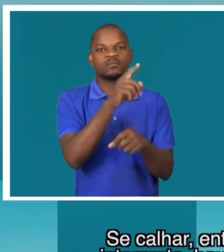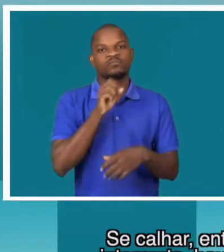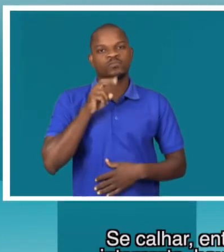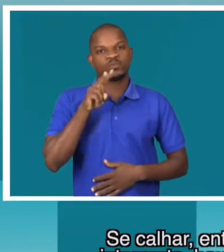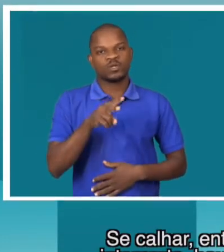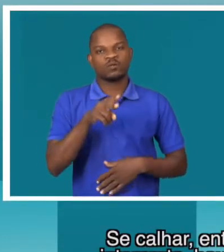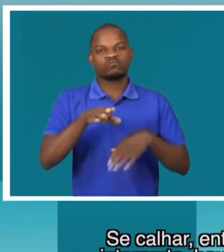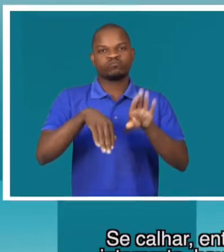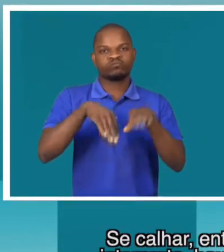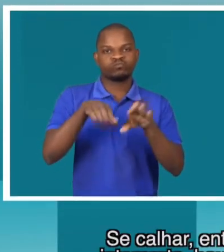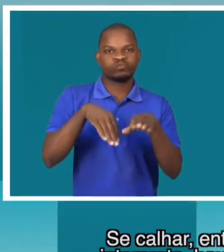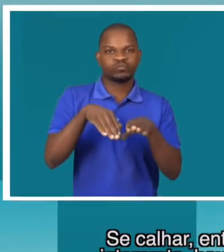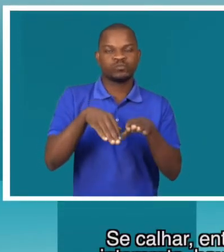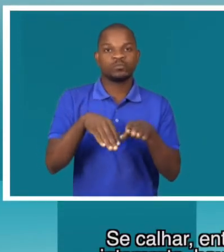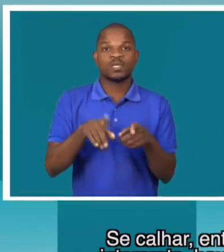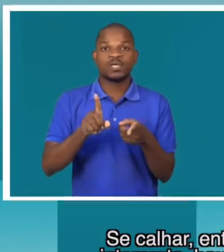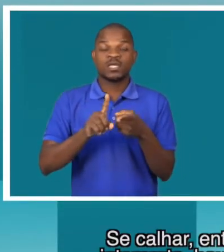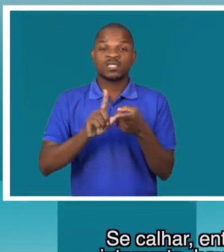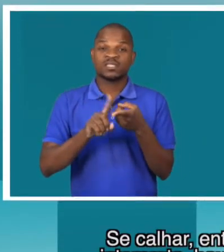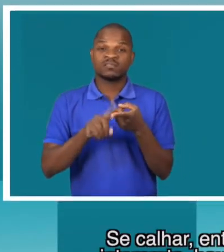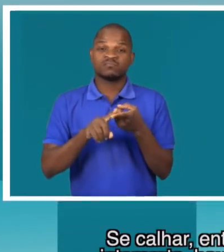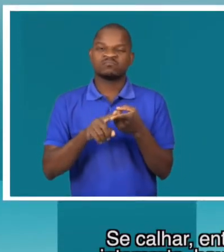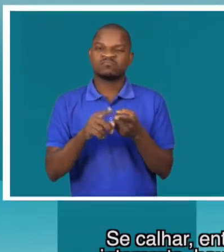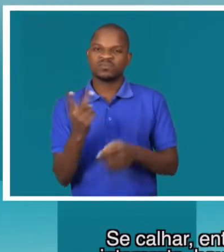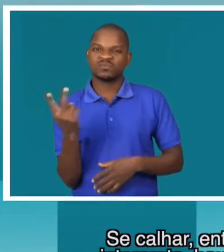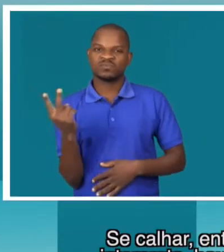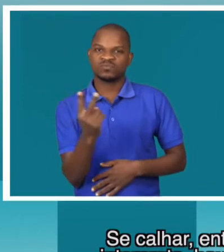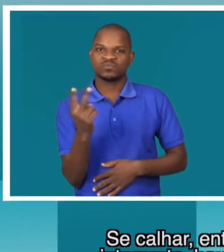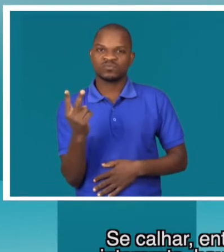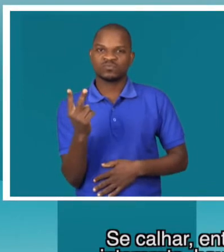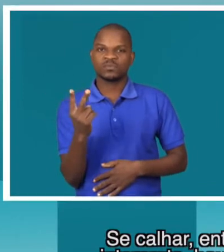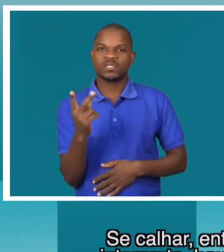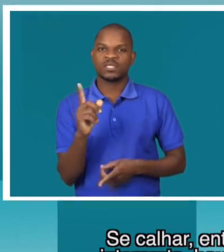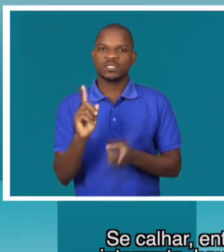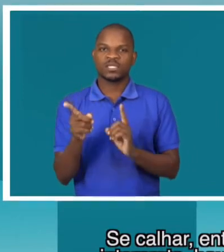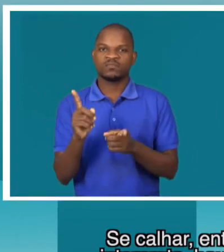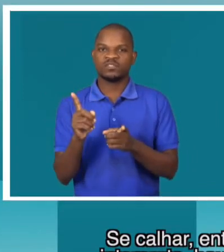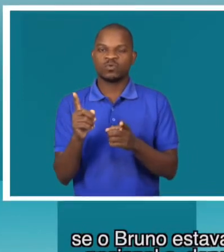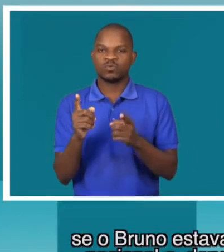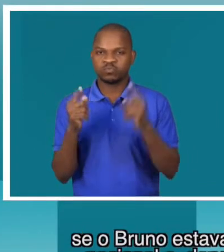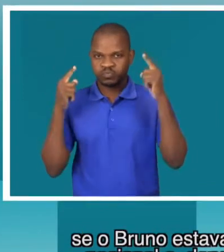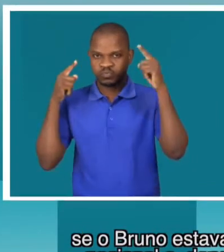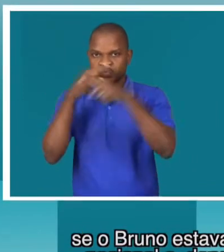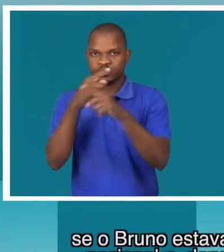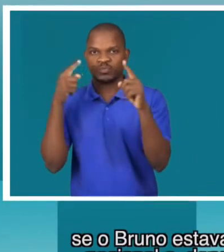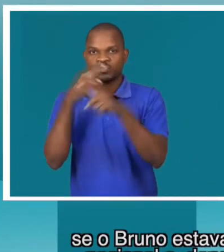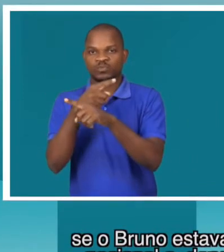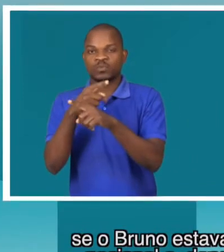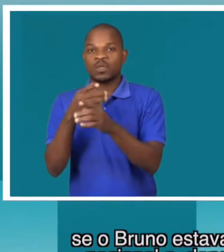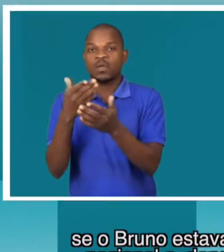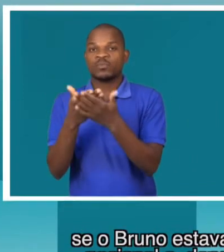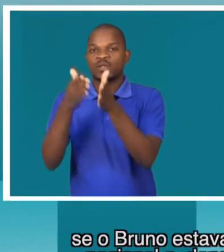Se calhar, das duas instituições que eu interpreto, acho que houve um pouco de má comunicação. Se o Bruno estava